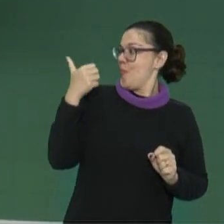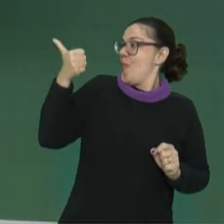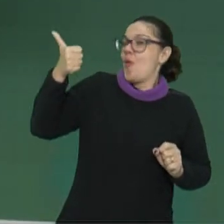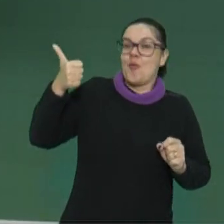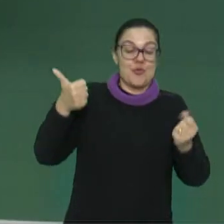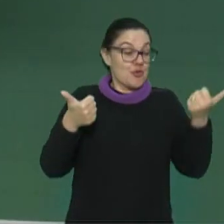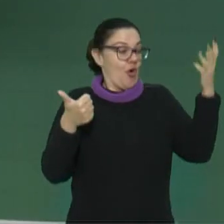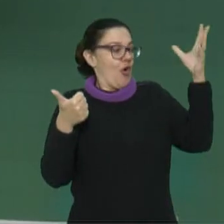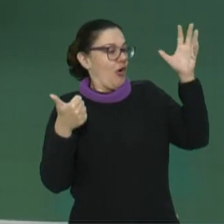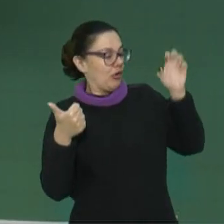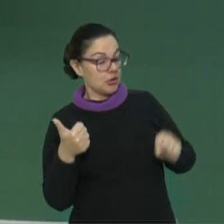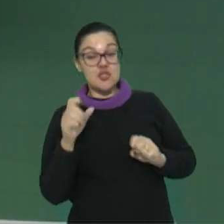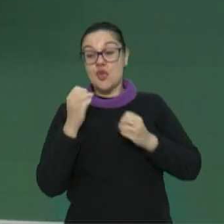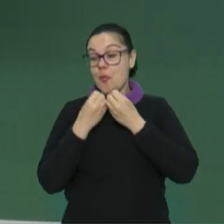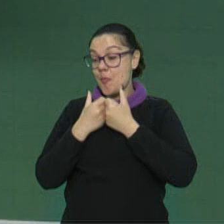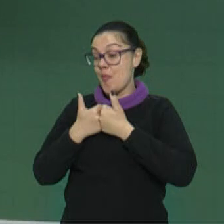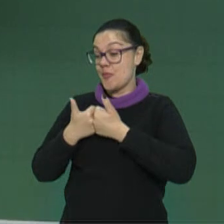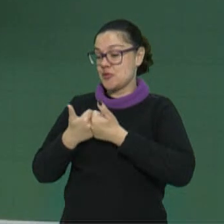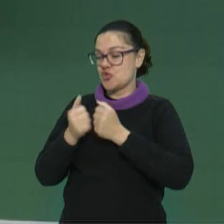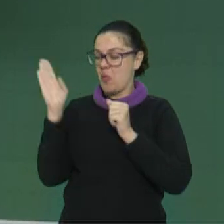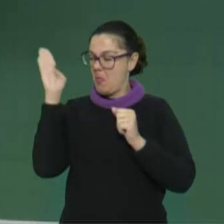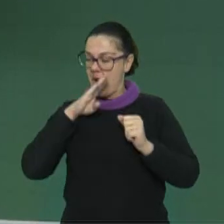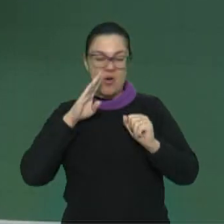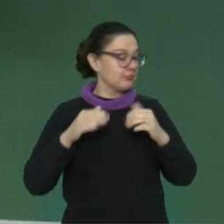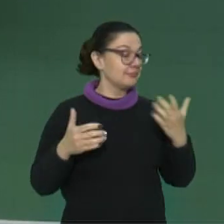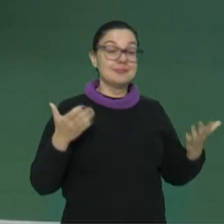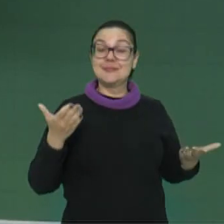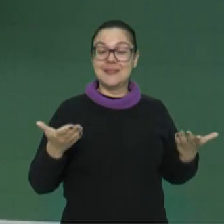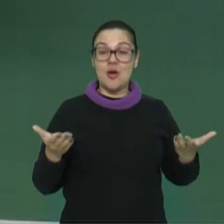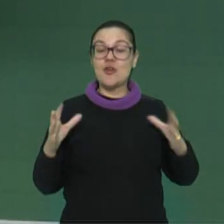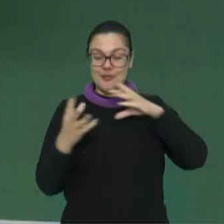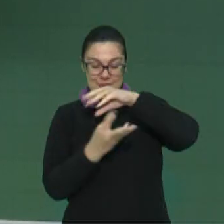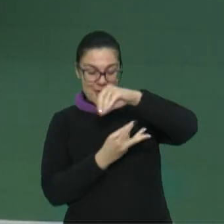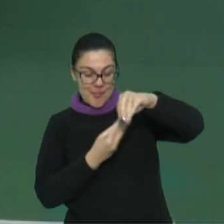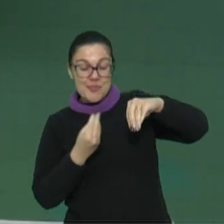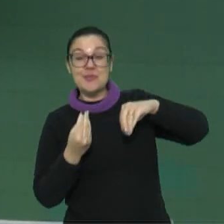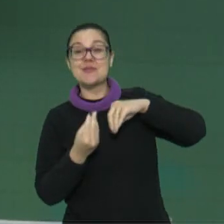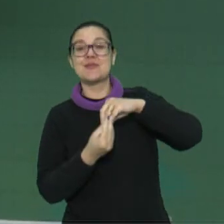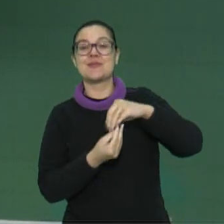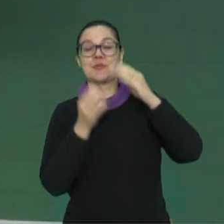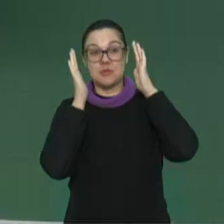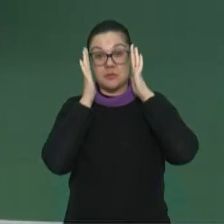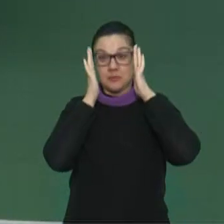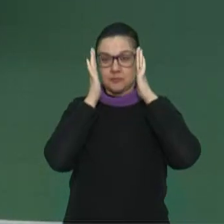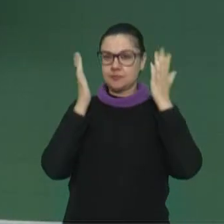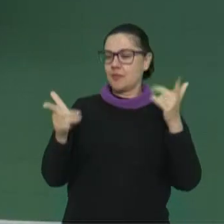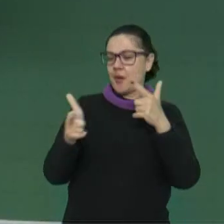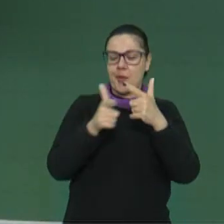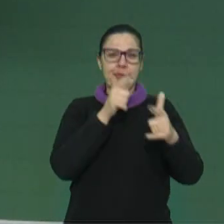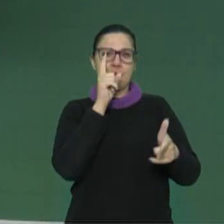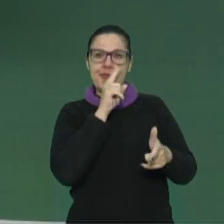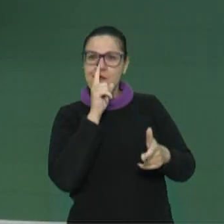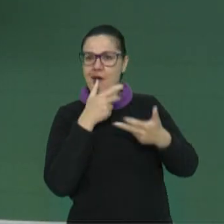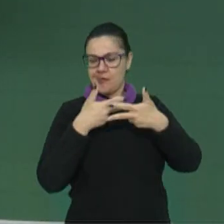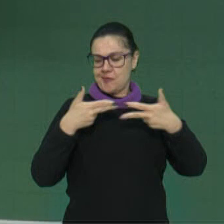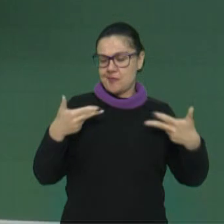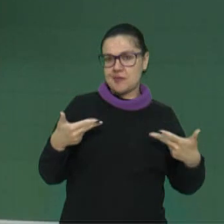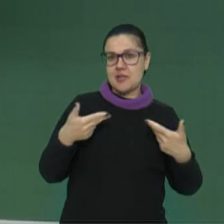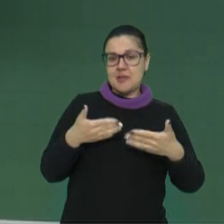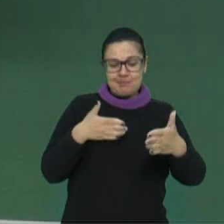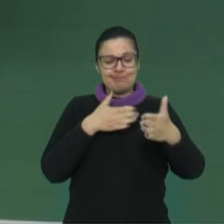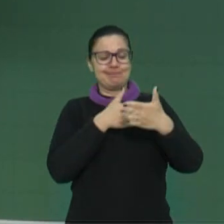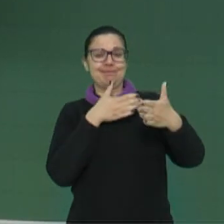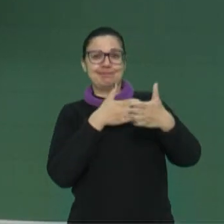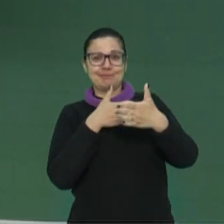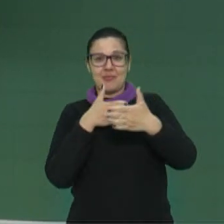sombra, só bonzinhos ou só maldosos. Nós somos uma mistura, né, de defeitos, de falhas, de